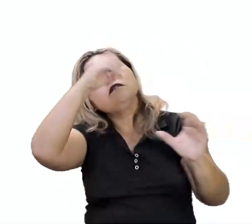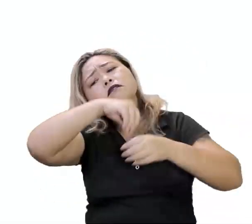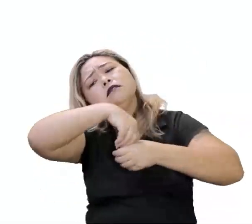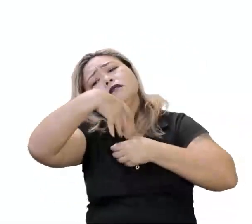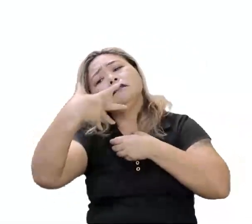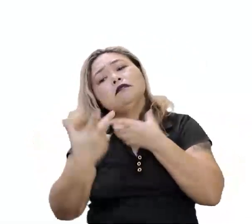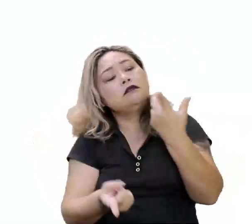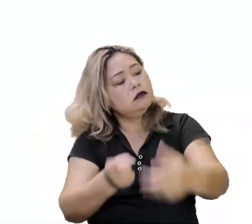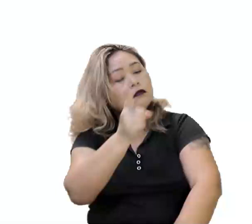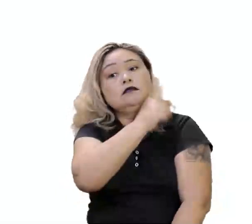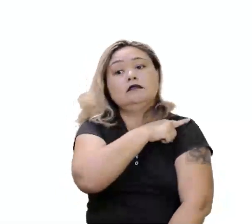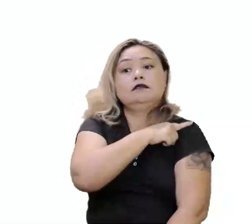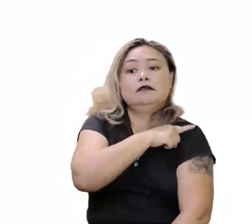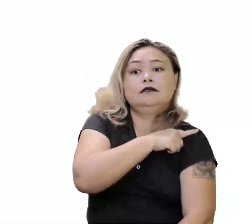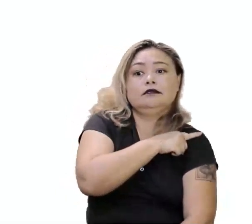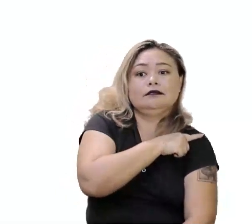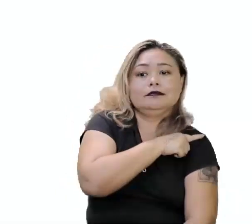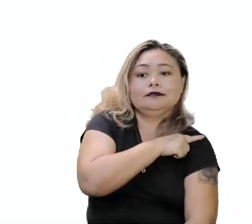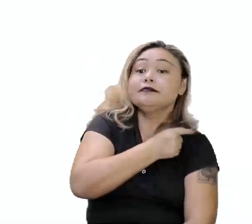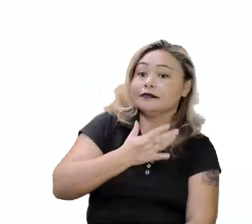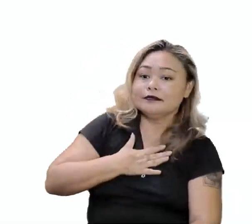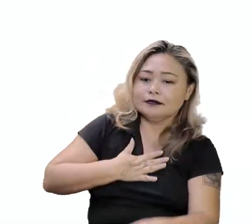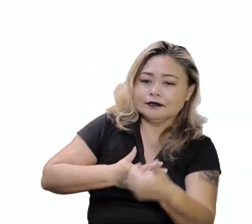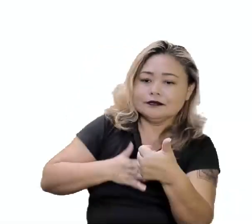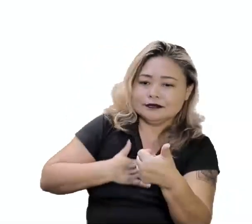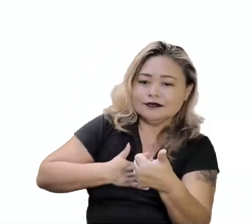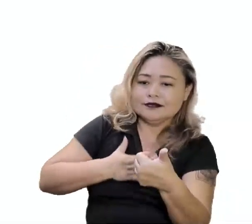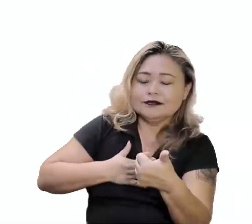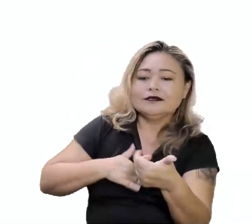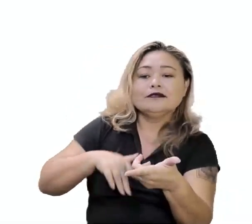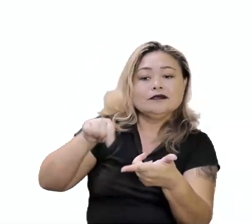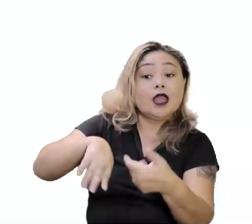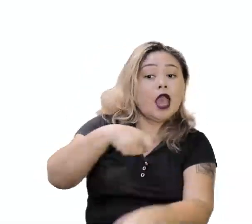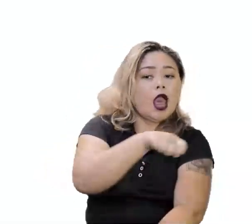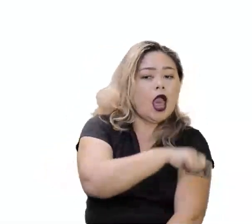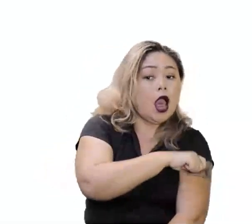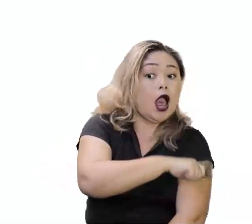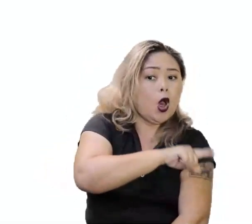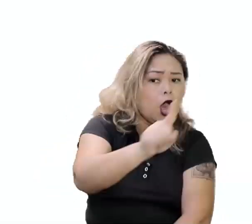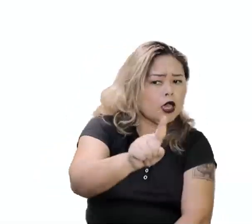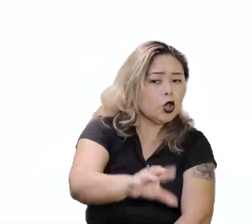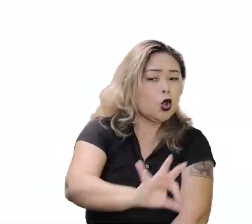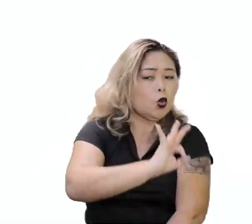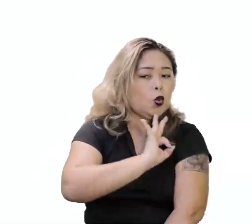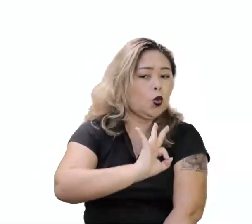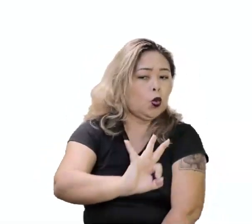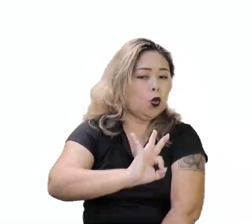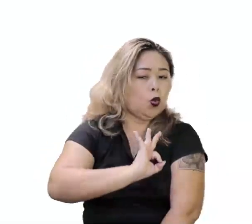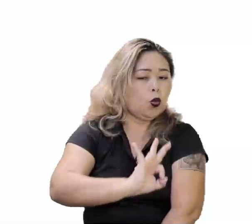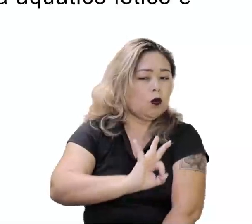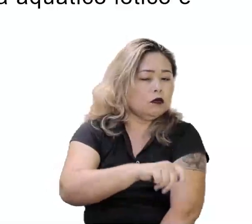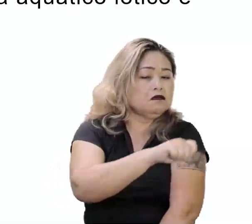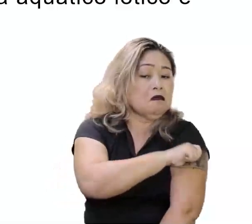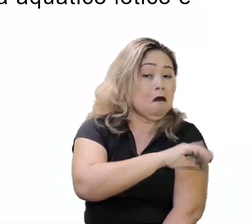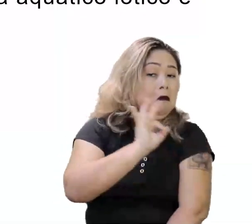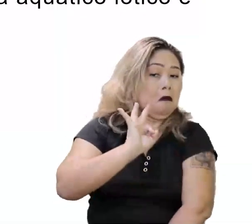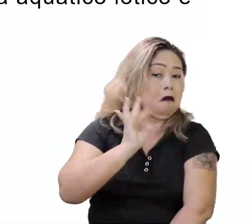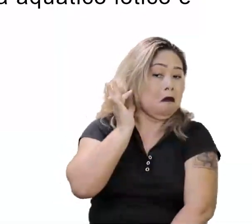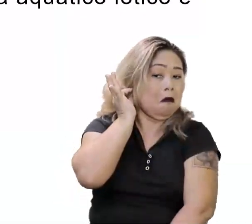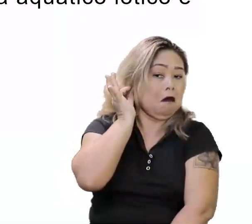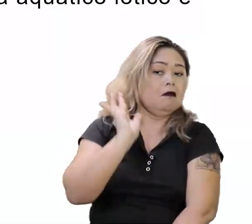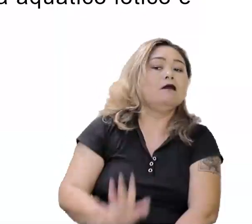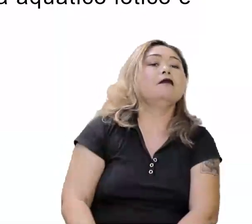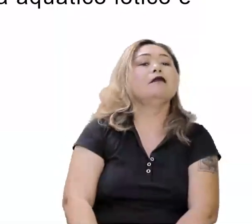conteúdo de 1º ano. Tranquilo, porque aqui o aluno só tem aluno top, né? Top, top. Vamos